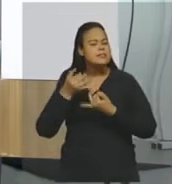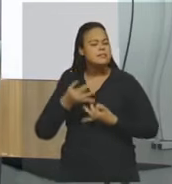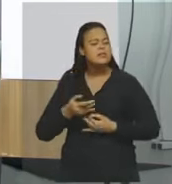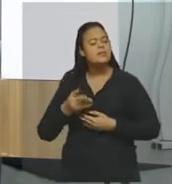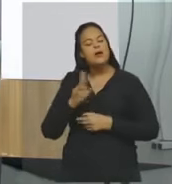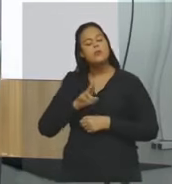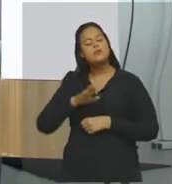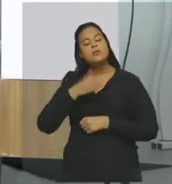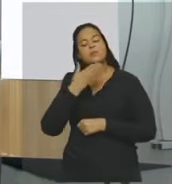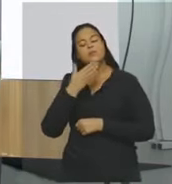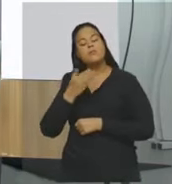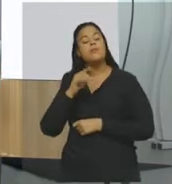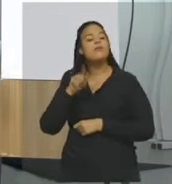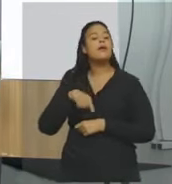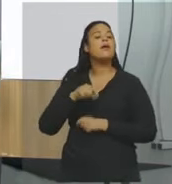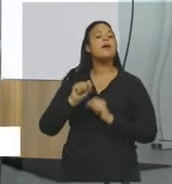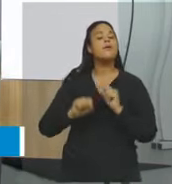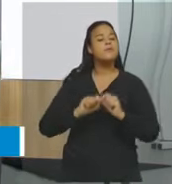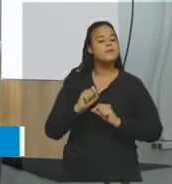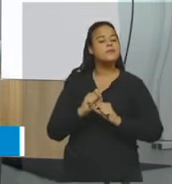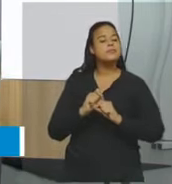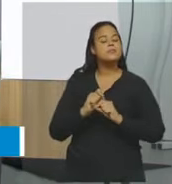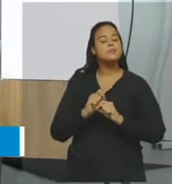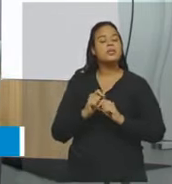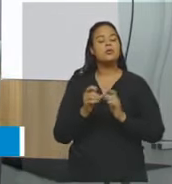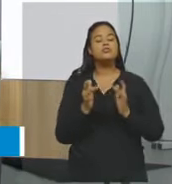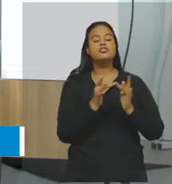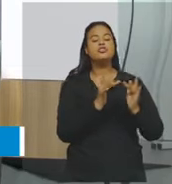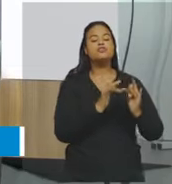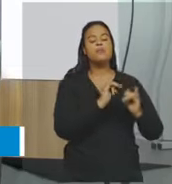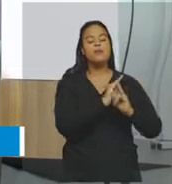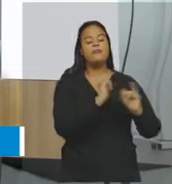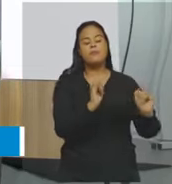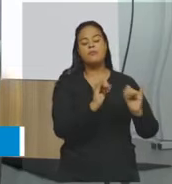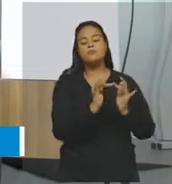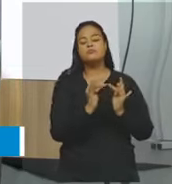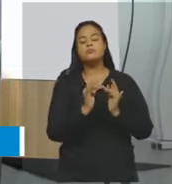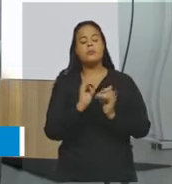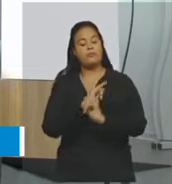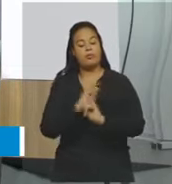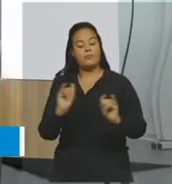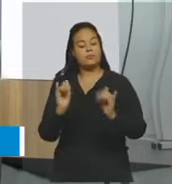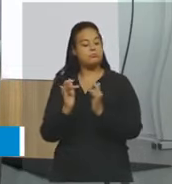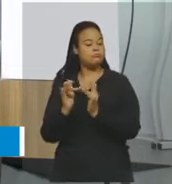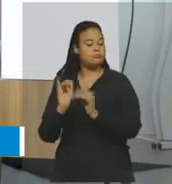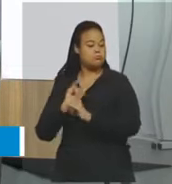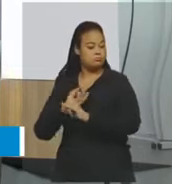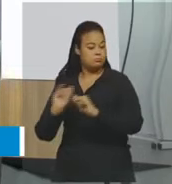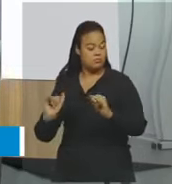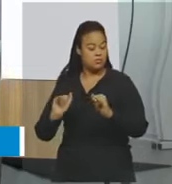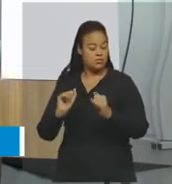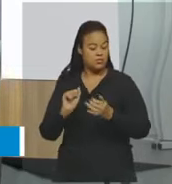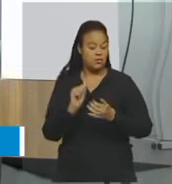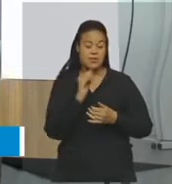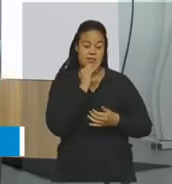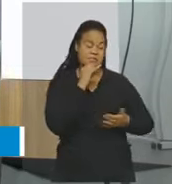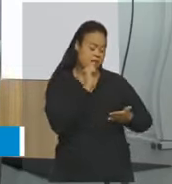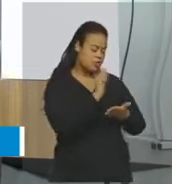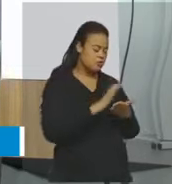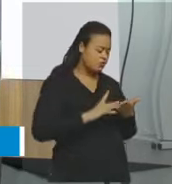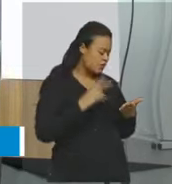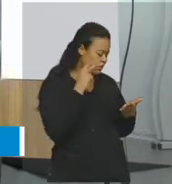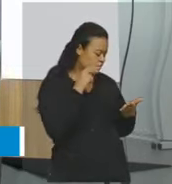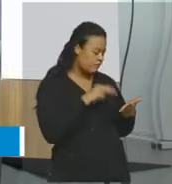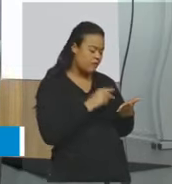do meu exercício é o tipo de informação que o exercício me der. Dependendo do que o exercício me fornece de